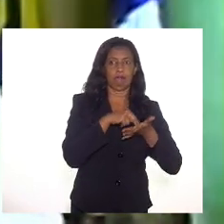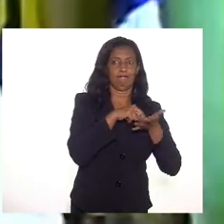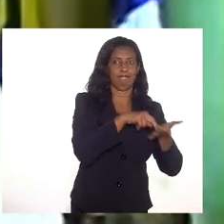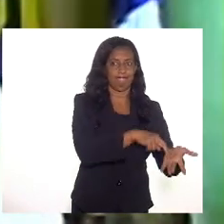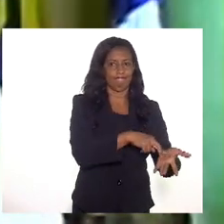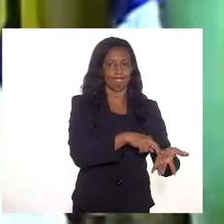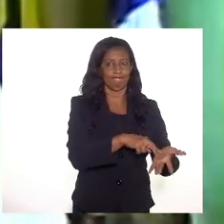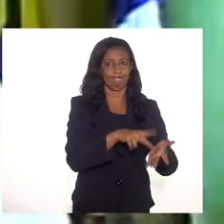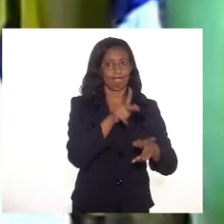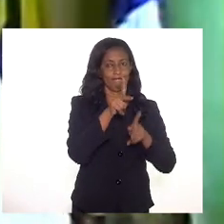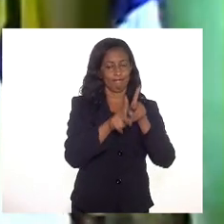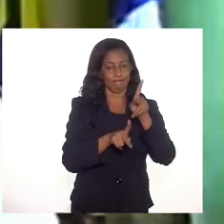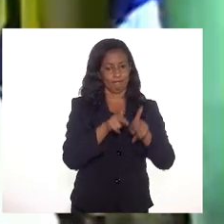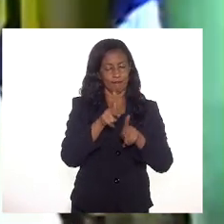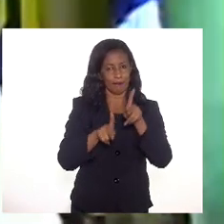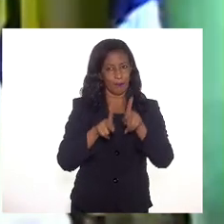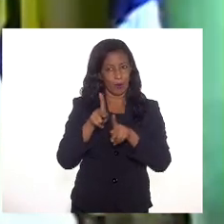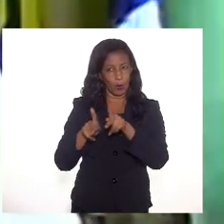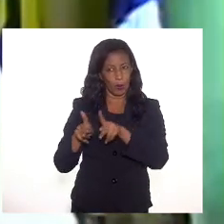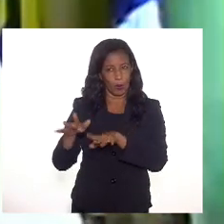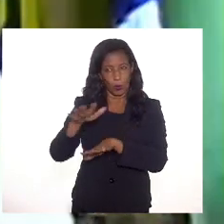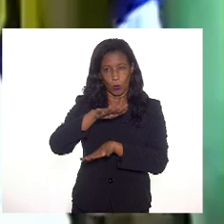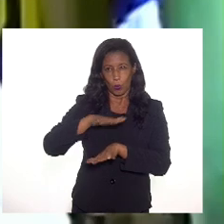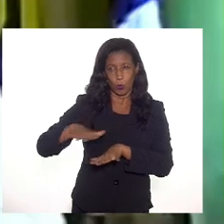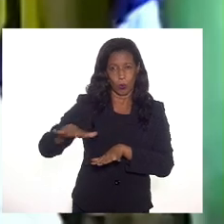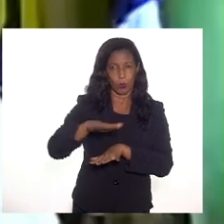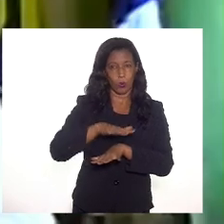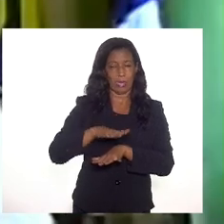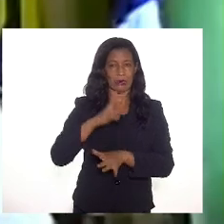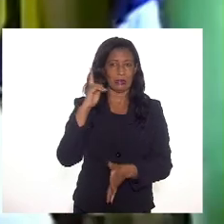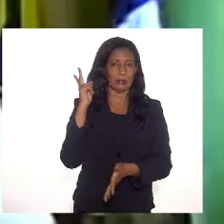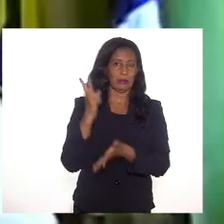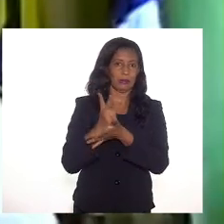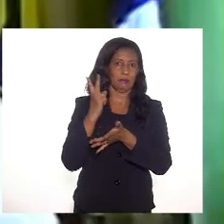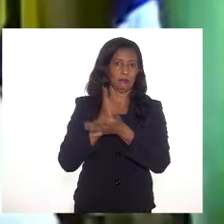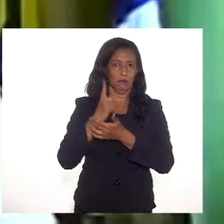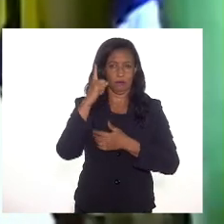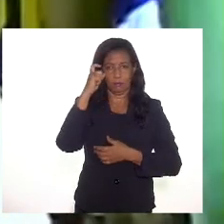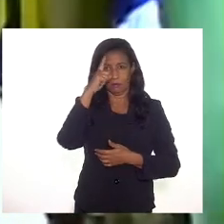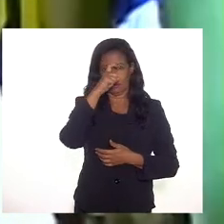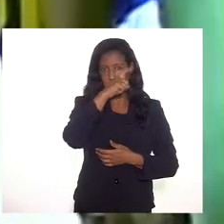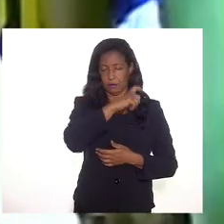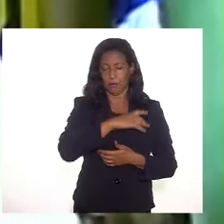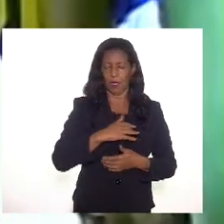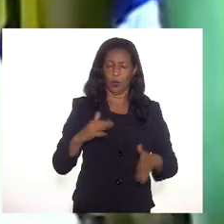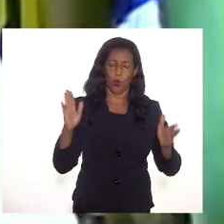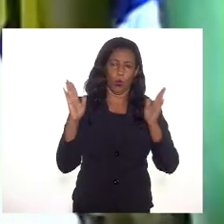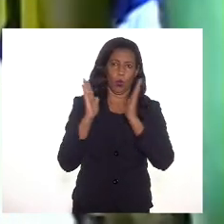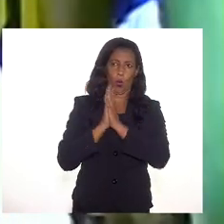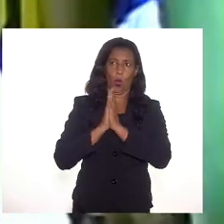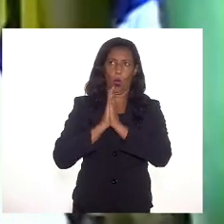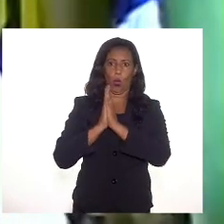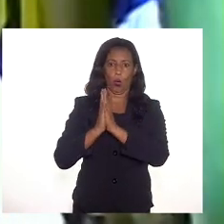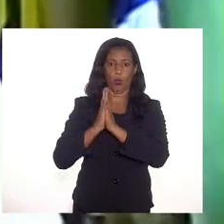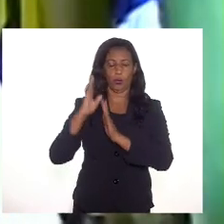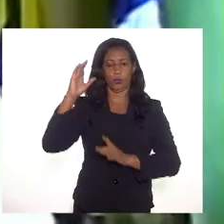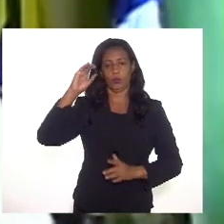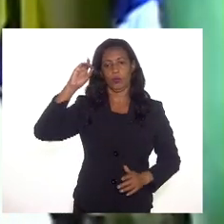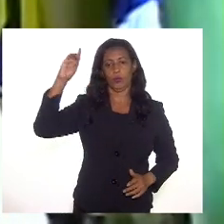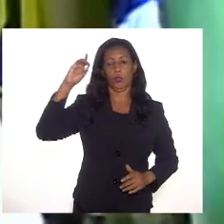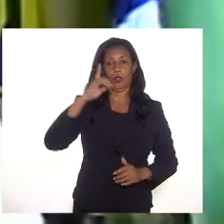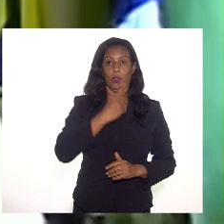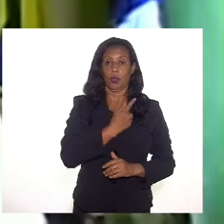população cada vez com mais dificuldade. Eu rogo a Deus para que o